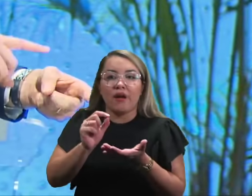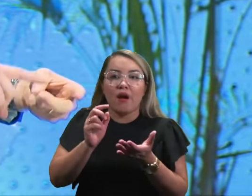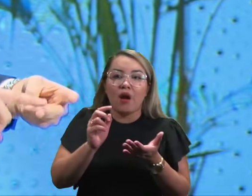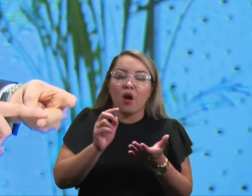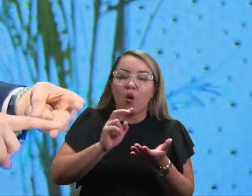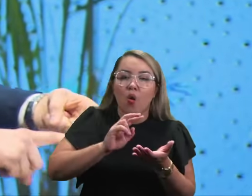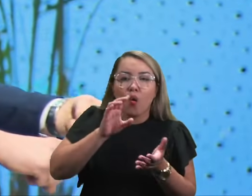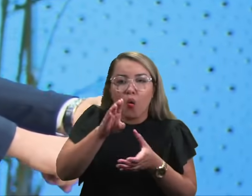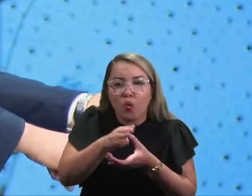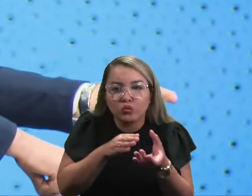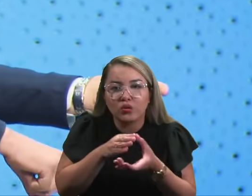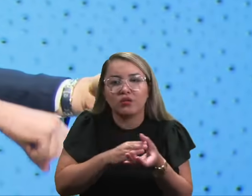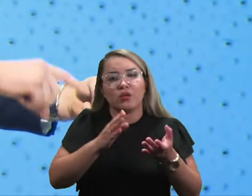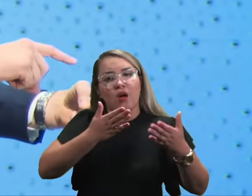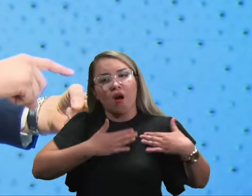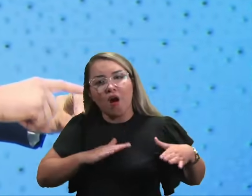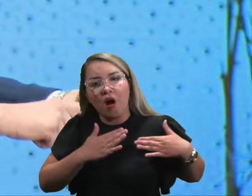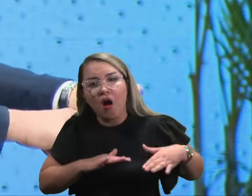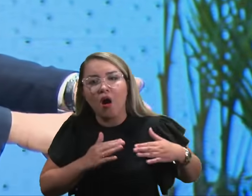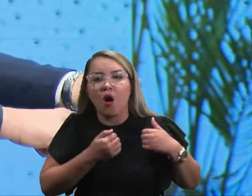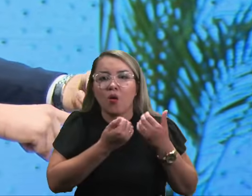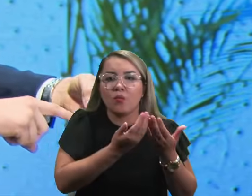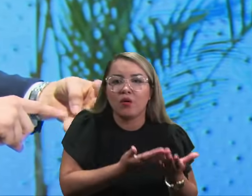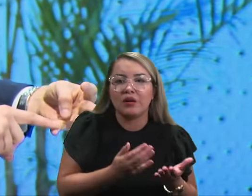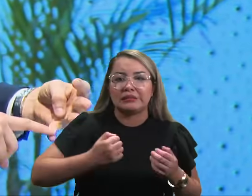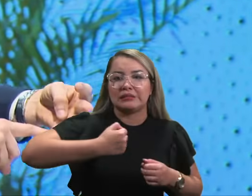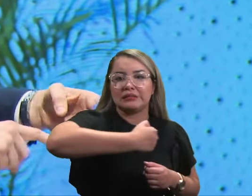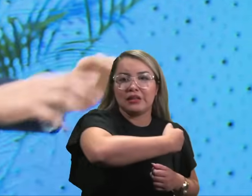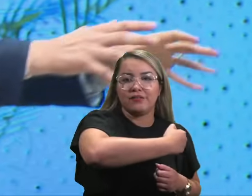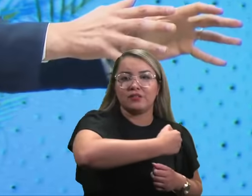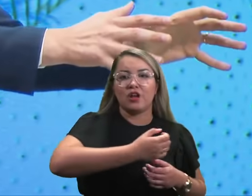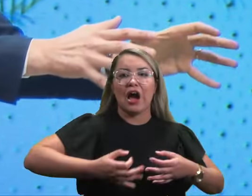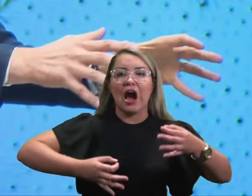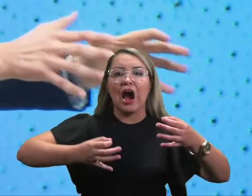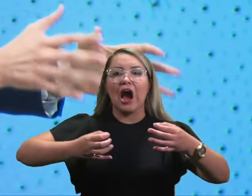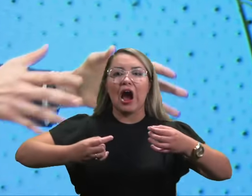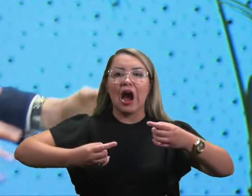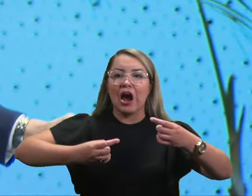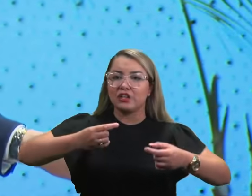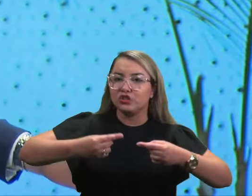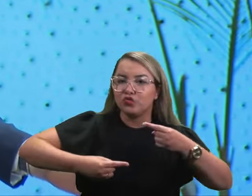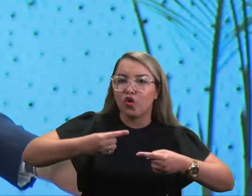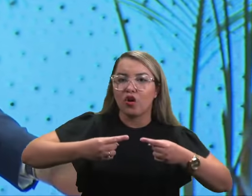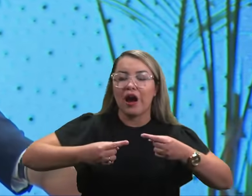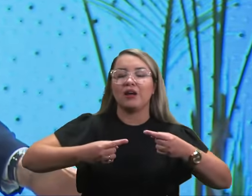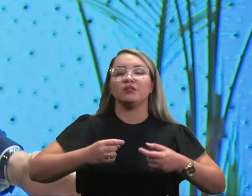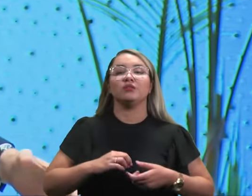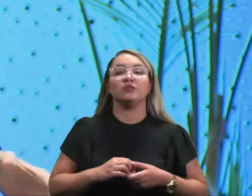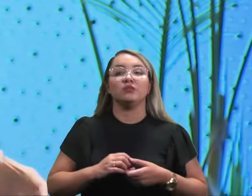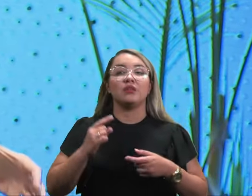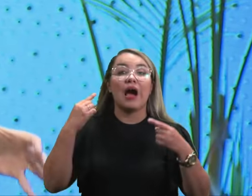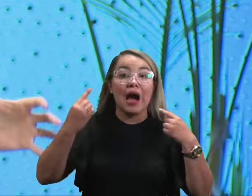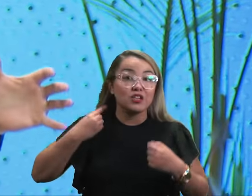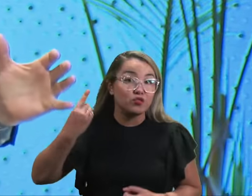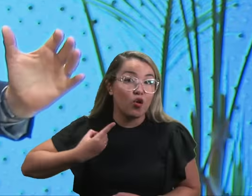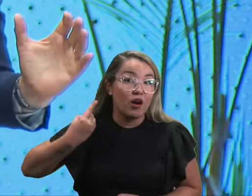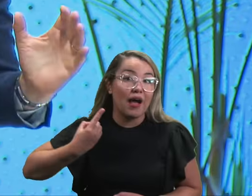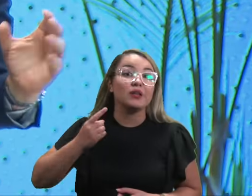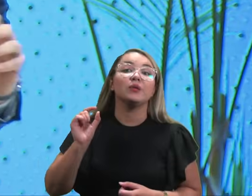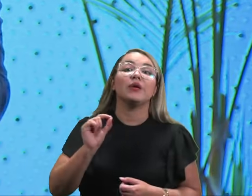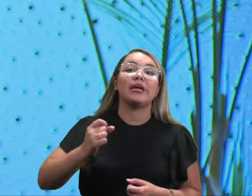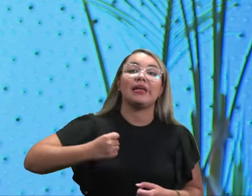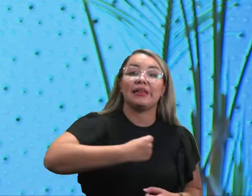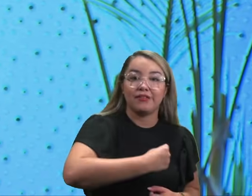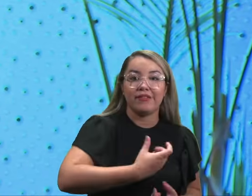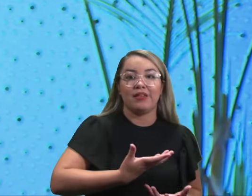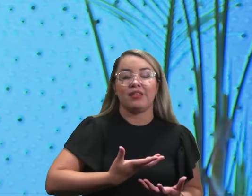Consolador, Confortador, Defensor, Advogado. Quem era o grande? Jesus. Jesus está dizendo o quê?